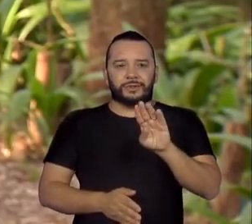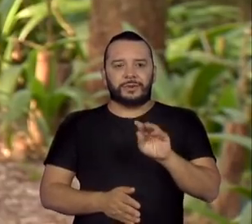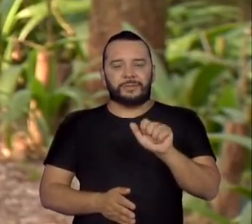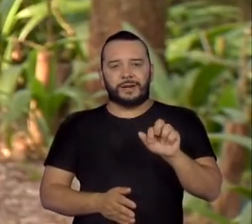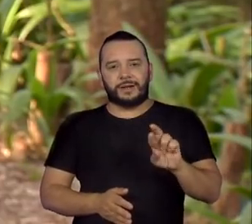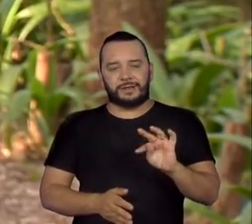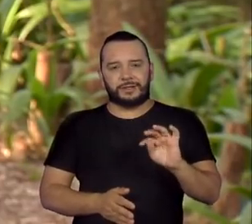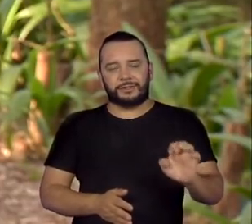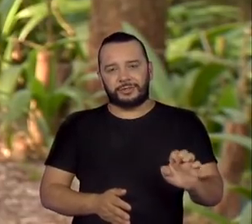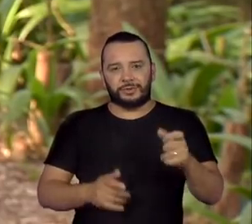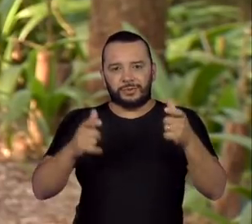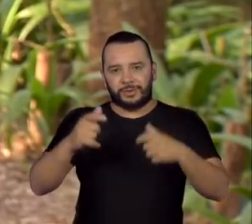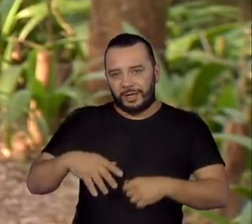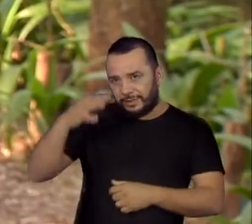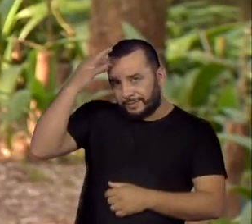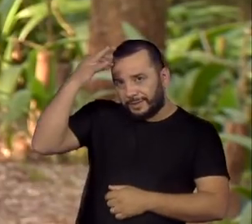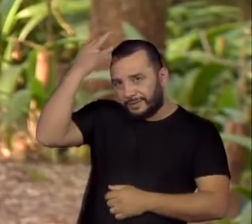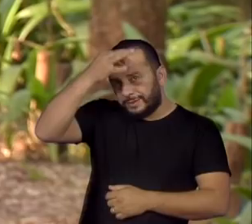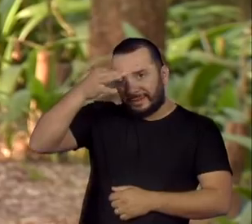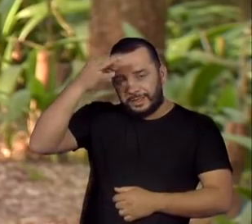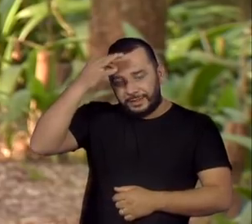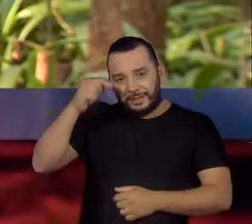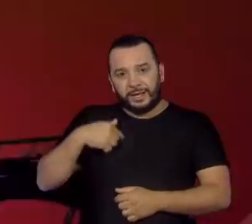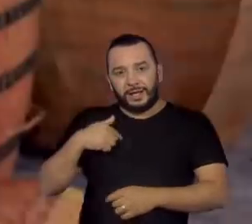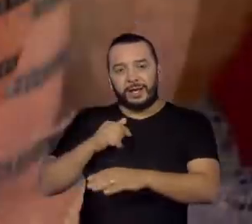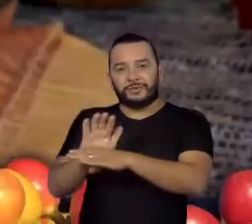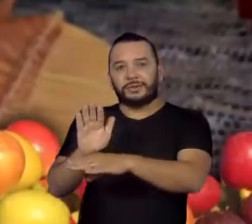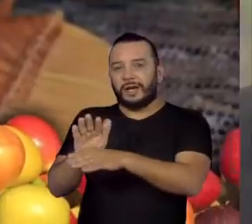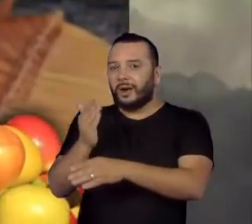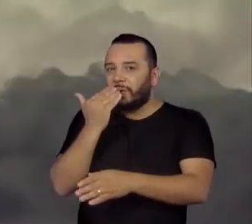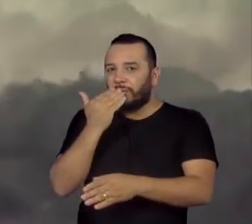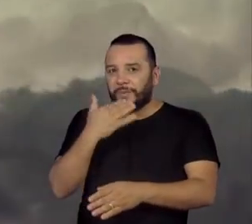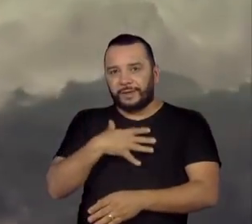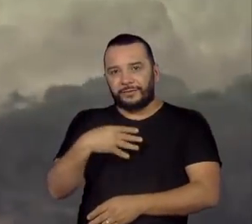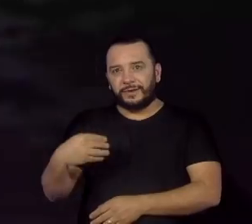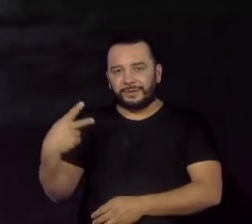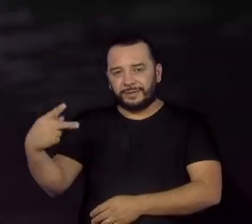para alimentar os filhotes. E veja também.